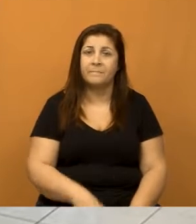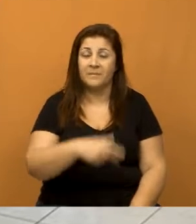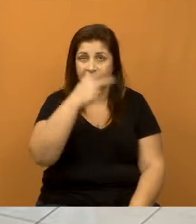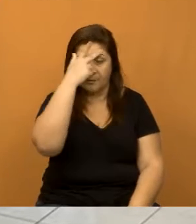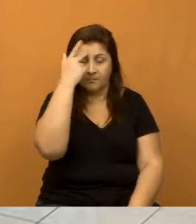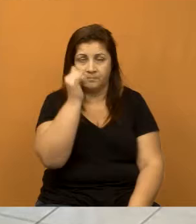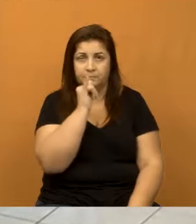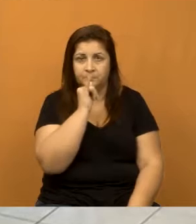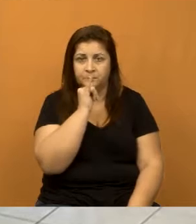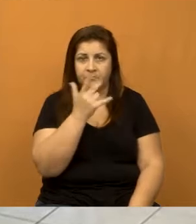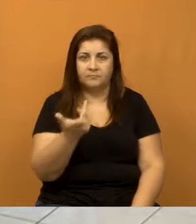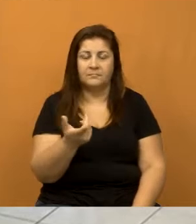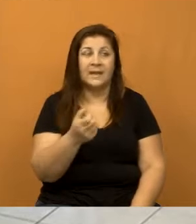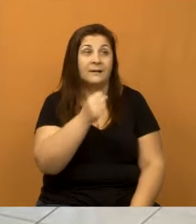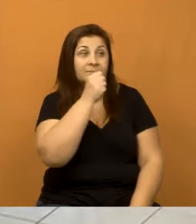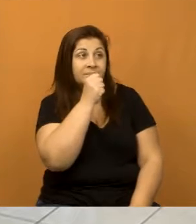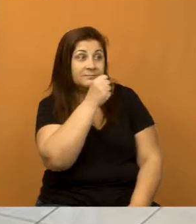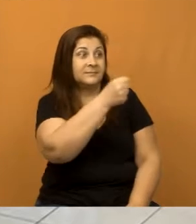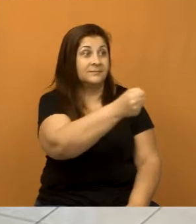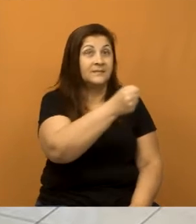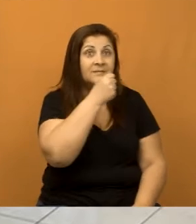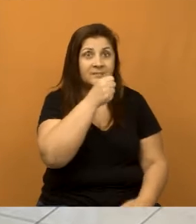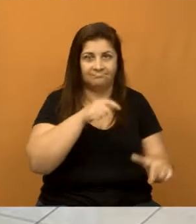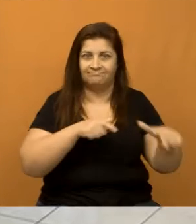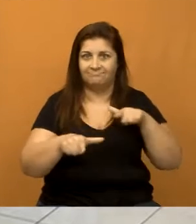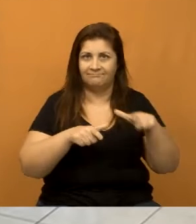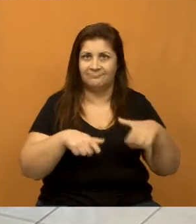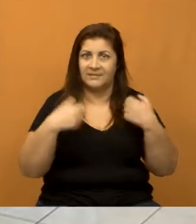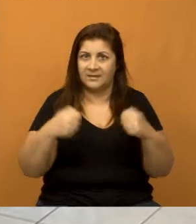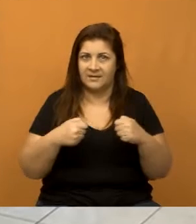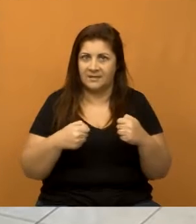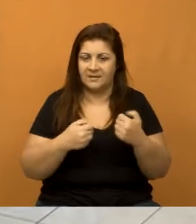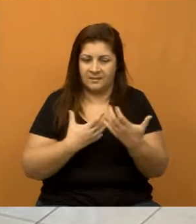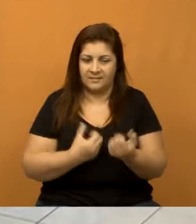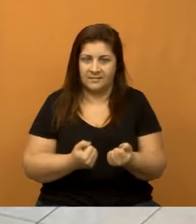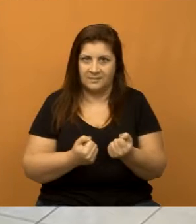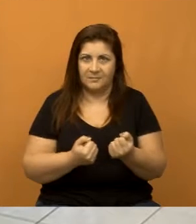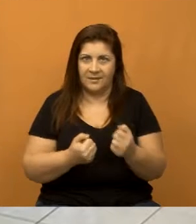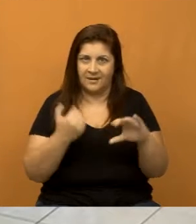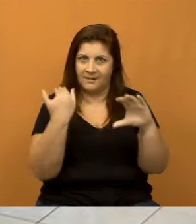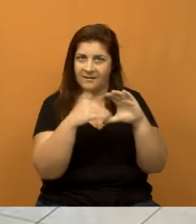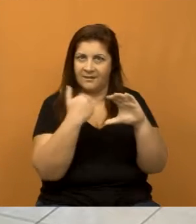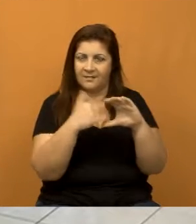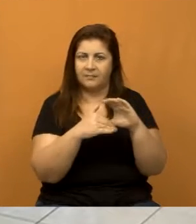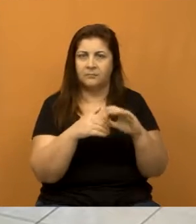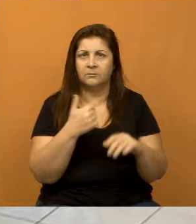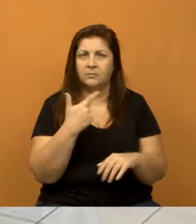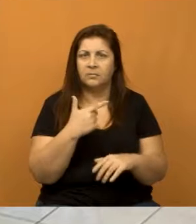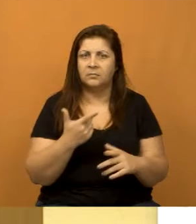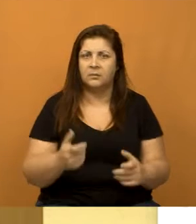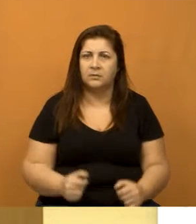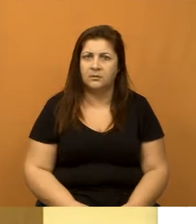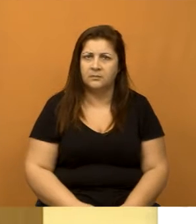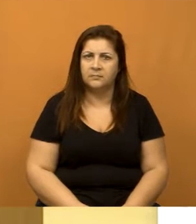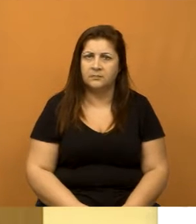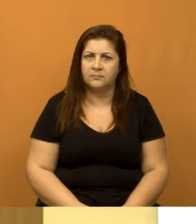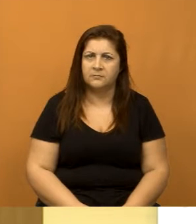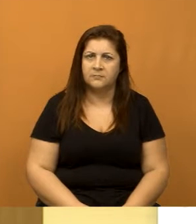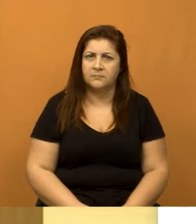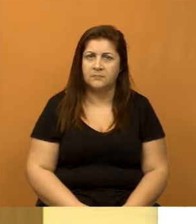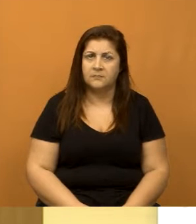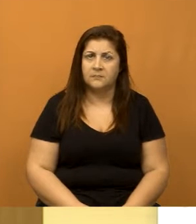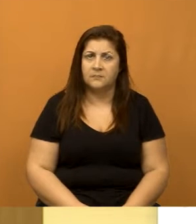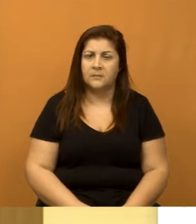por exemplo, que faz uma entrevista de emprego e que precisa receber um telegrama, ele não consegue receber.